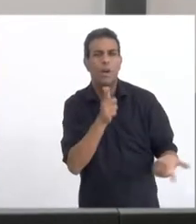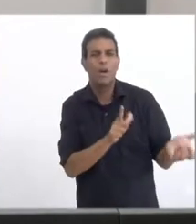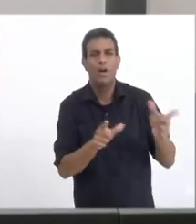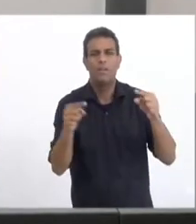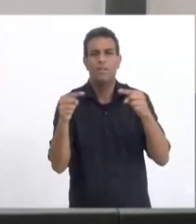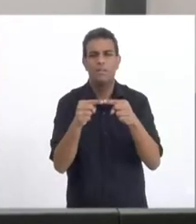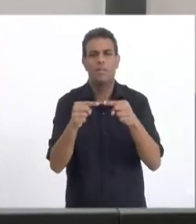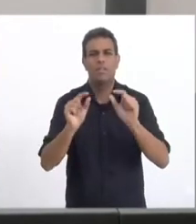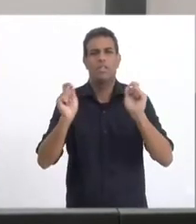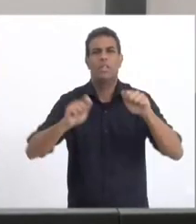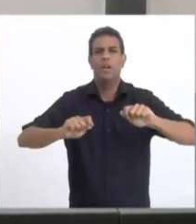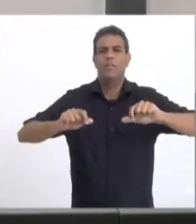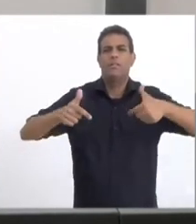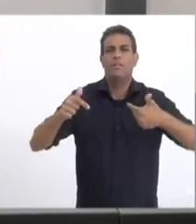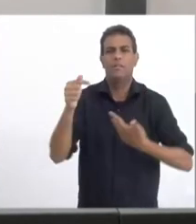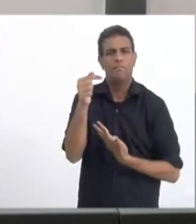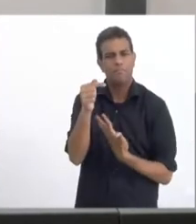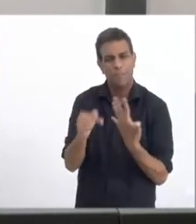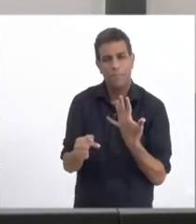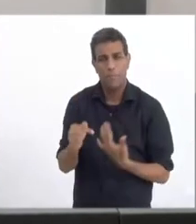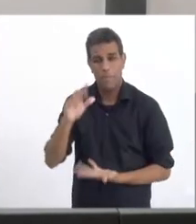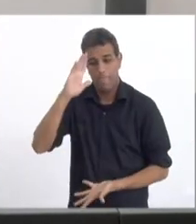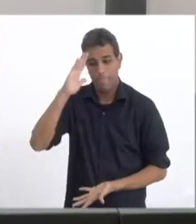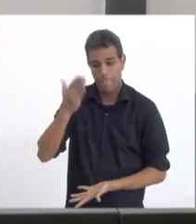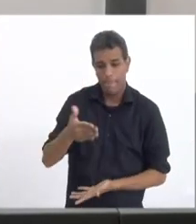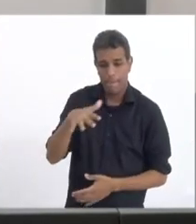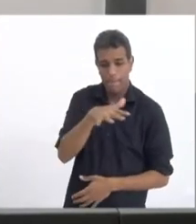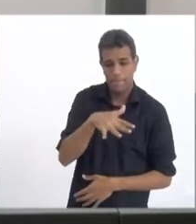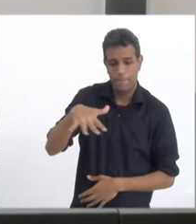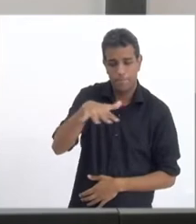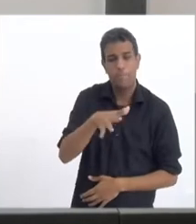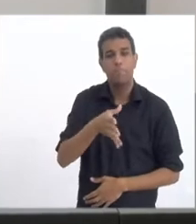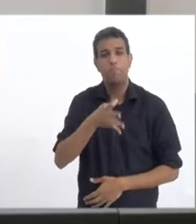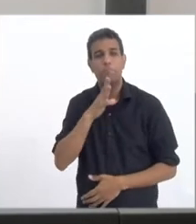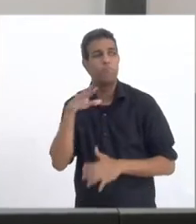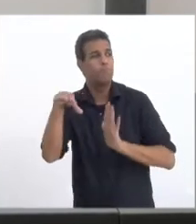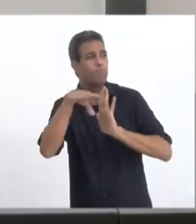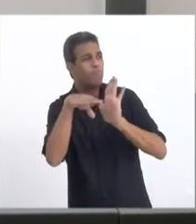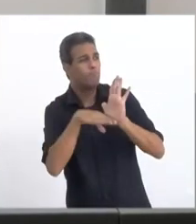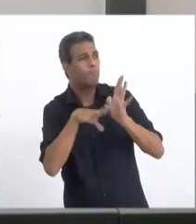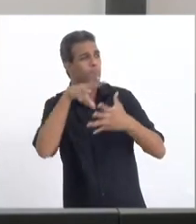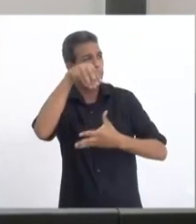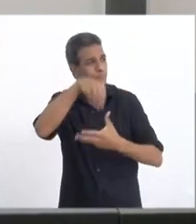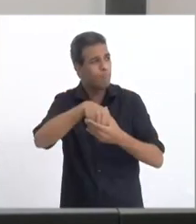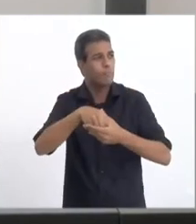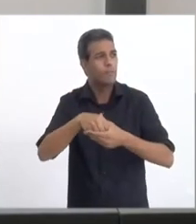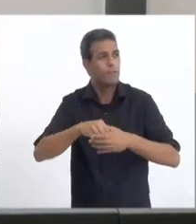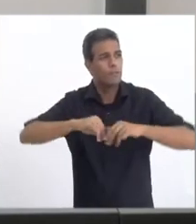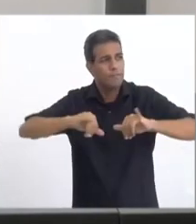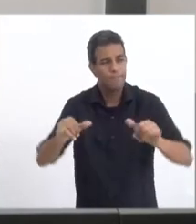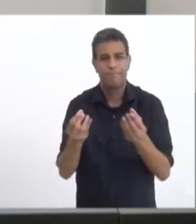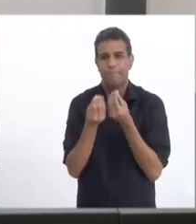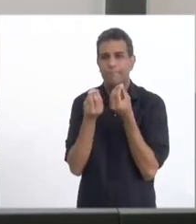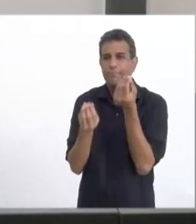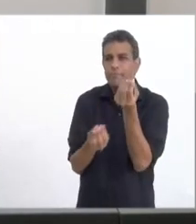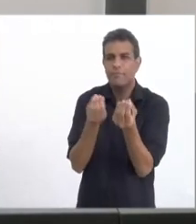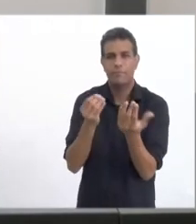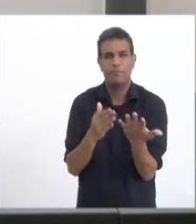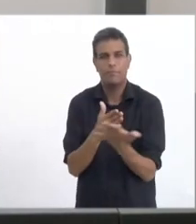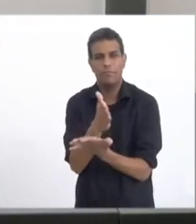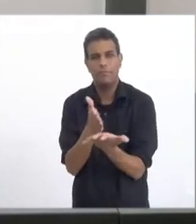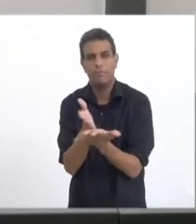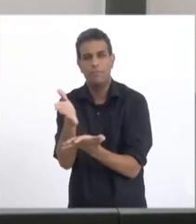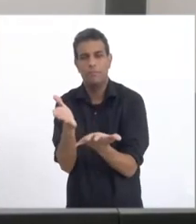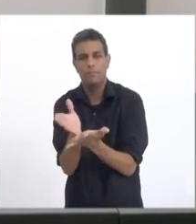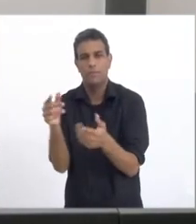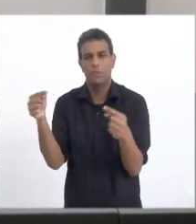municípios aqui não faziam entendimento ou conhecimento desses programas e que é de grande relevância. Muitos estados já fazem